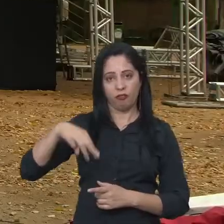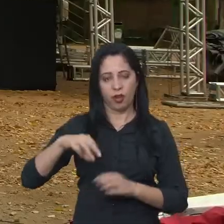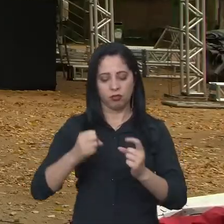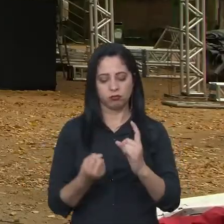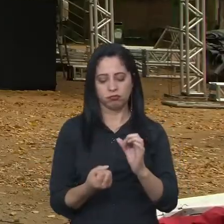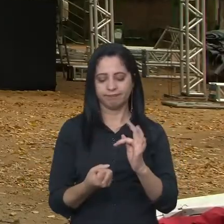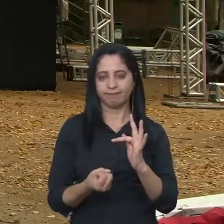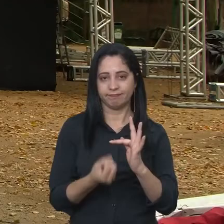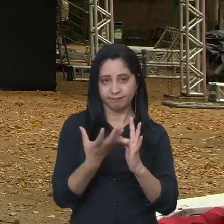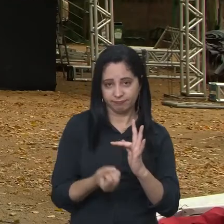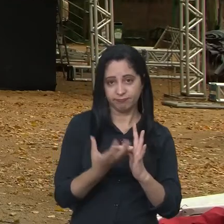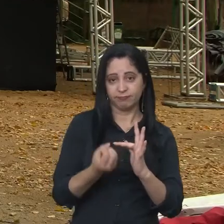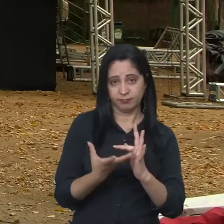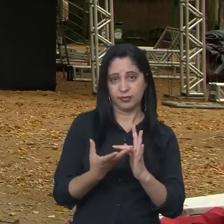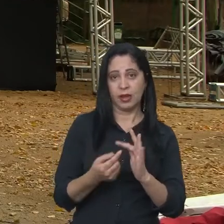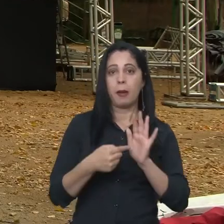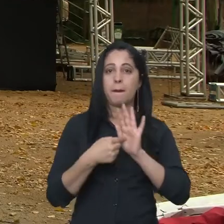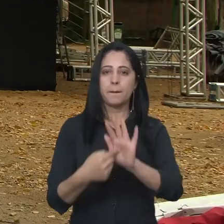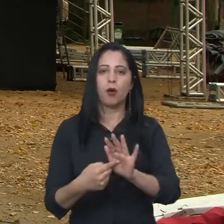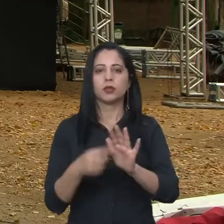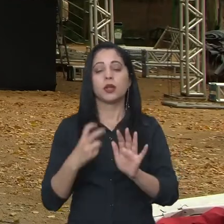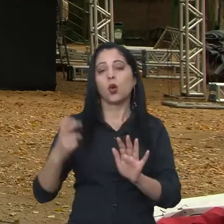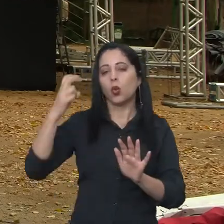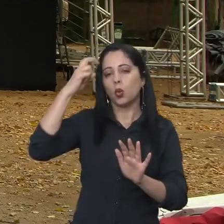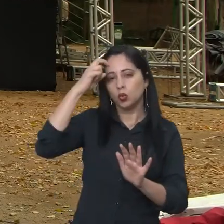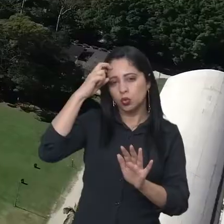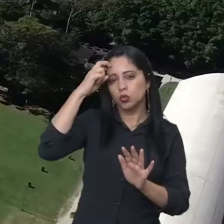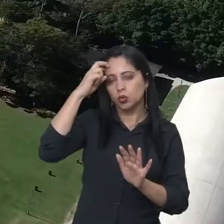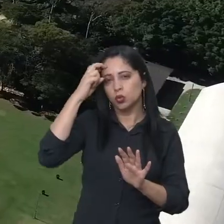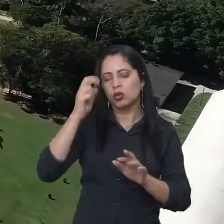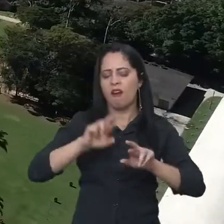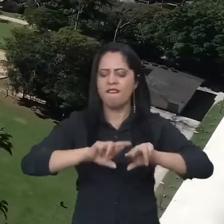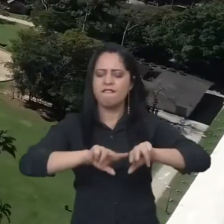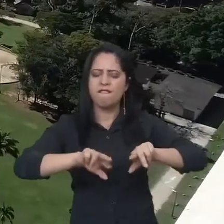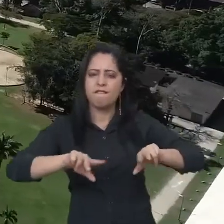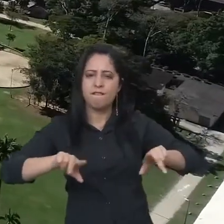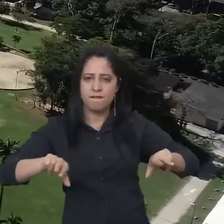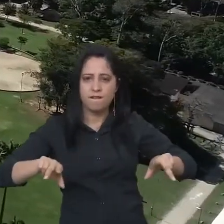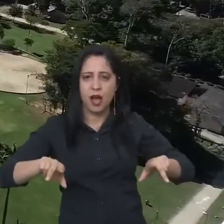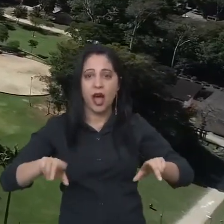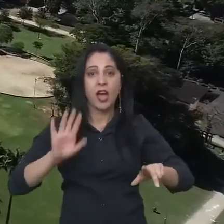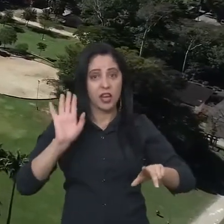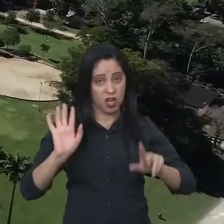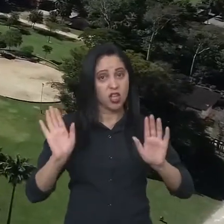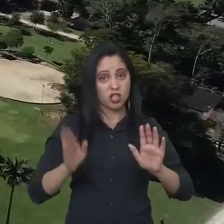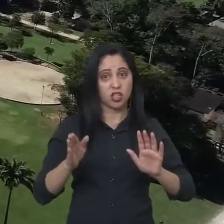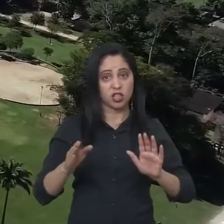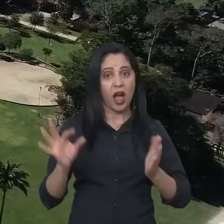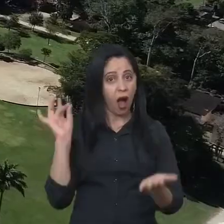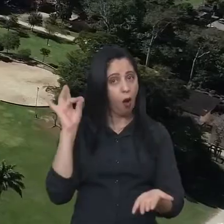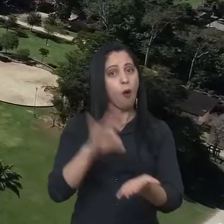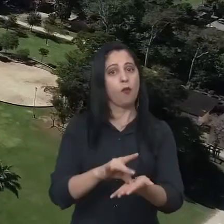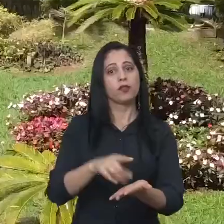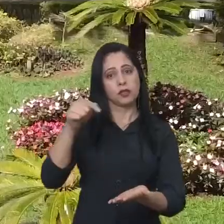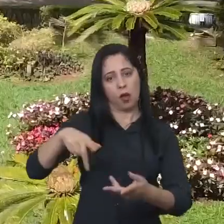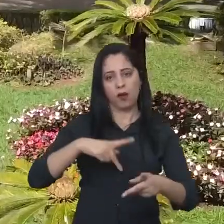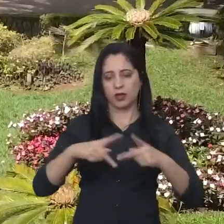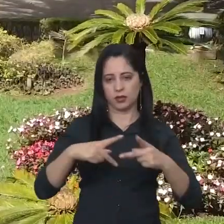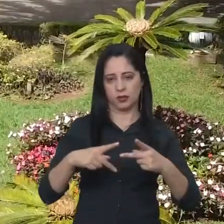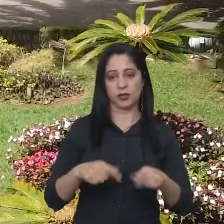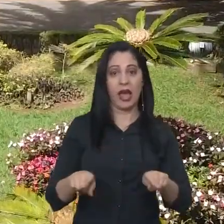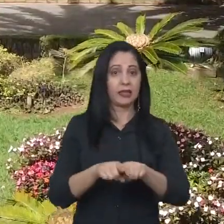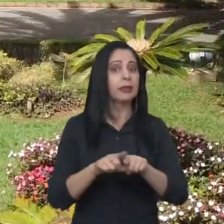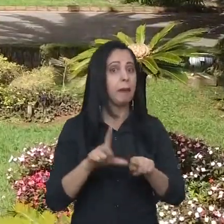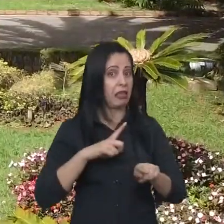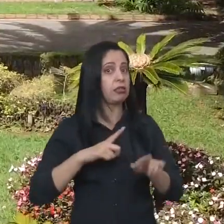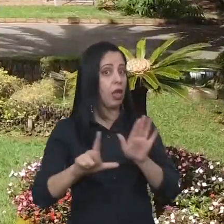que mostra o quanto a cultura está sempre movimentando a cidade, que possui diversos eventos inclusos no calendário oficial do município, além de